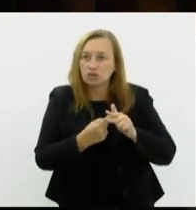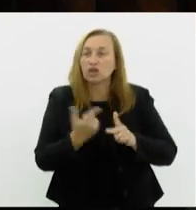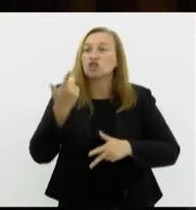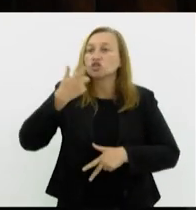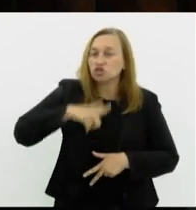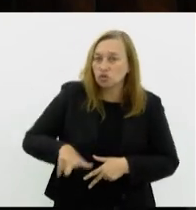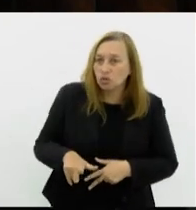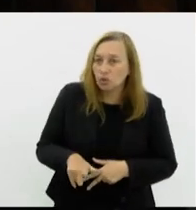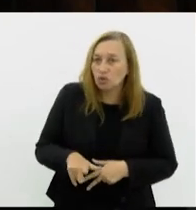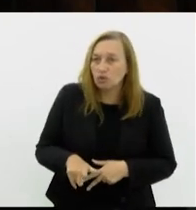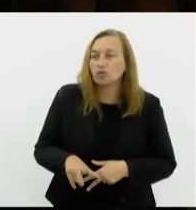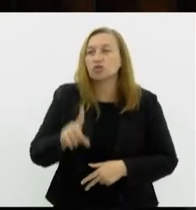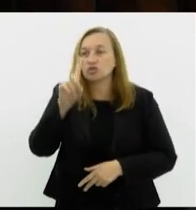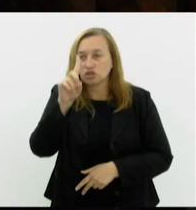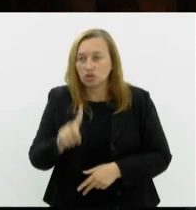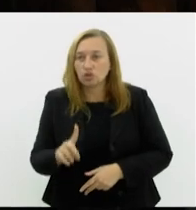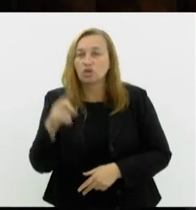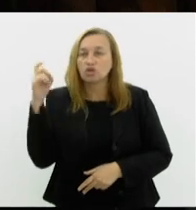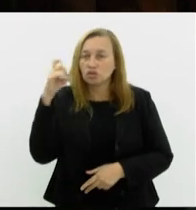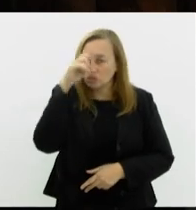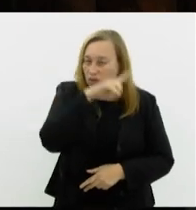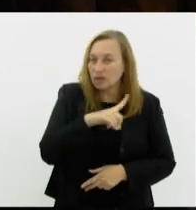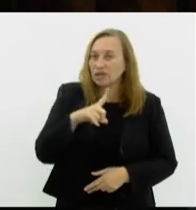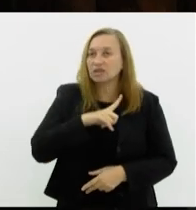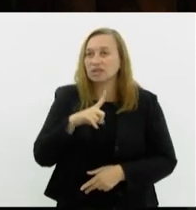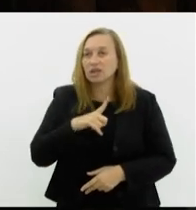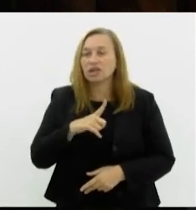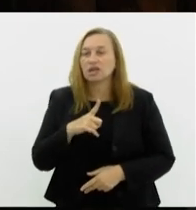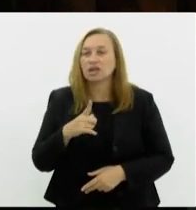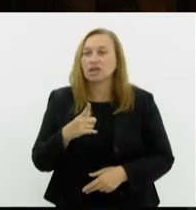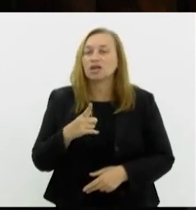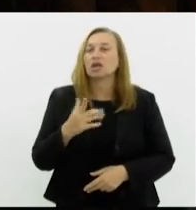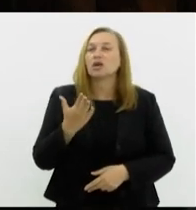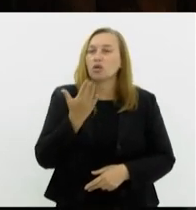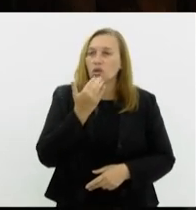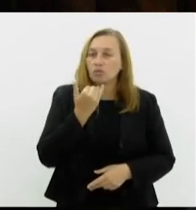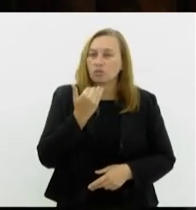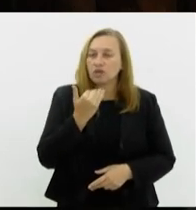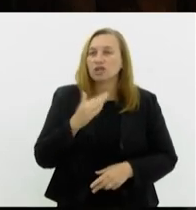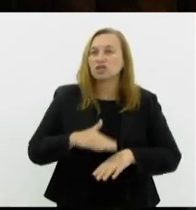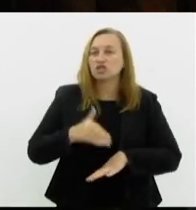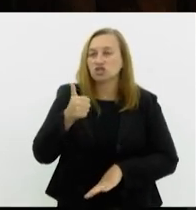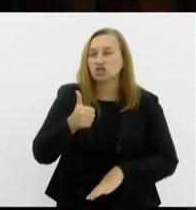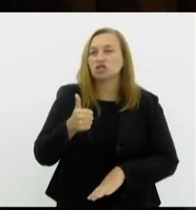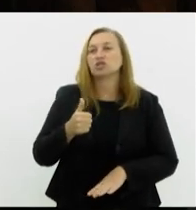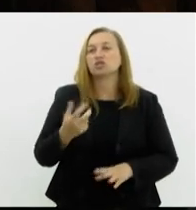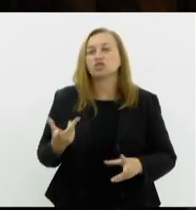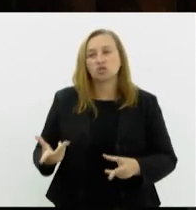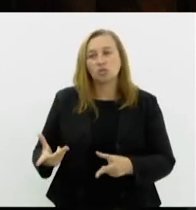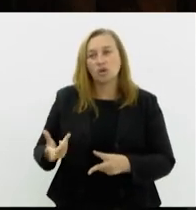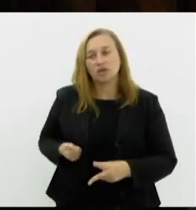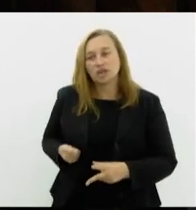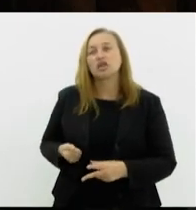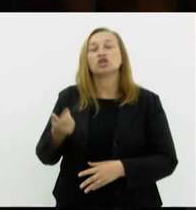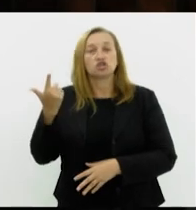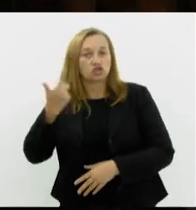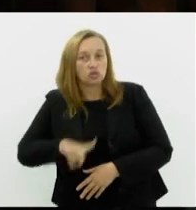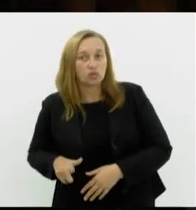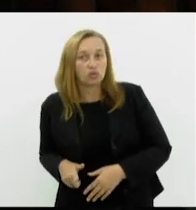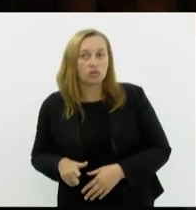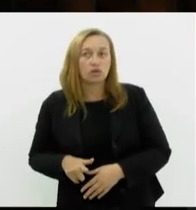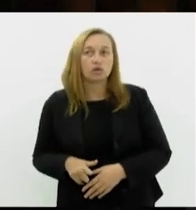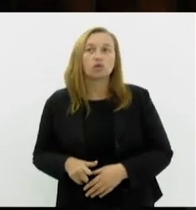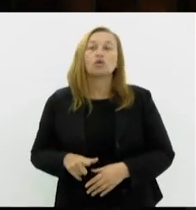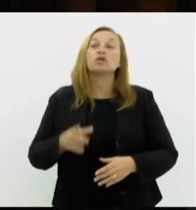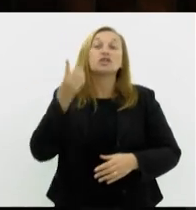novo, as direções escolares estão com dificuldade para garantir alimentação digna para os nossos estudantes. De novo. E o que, que